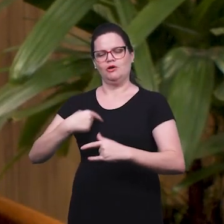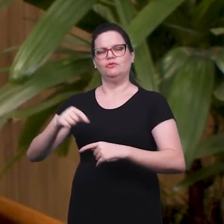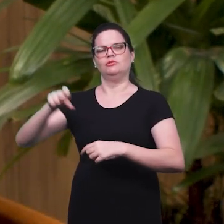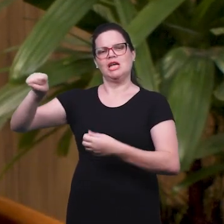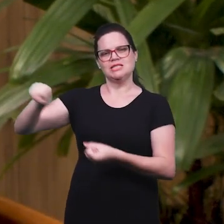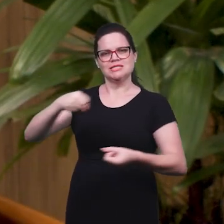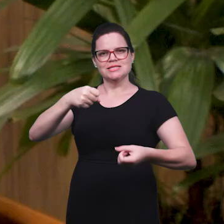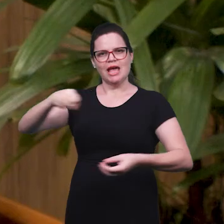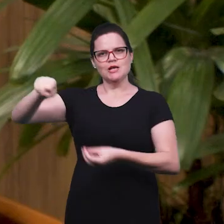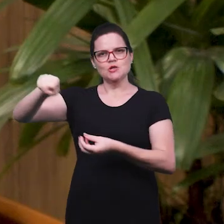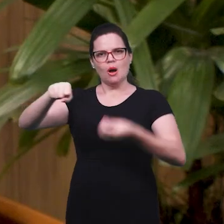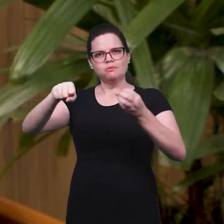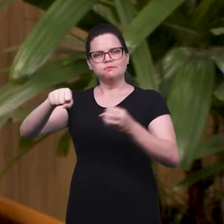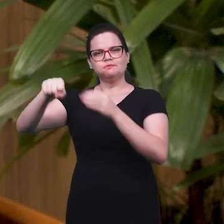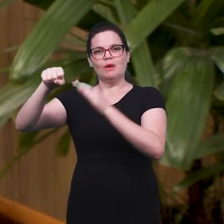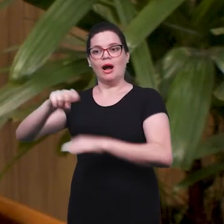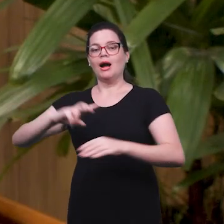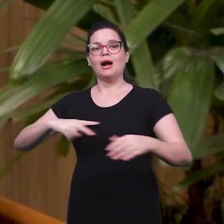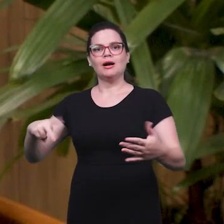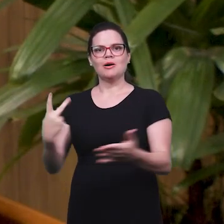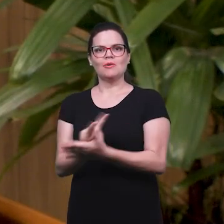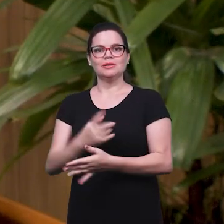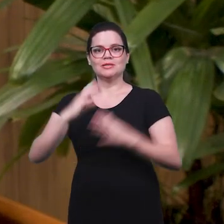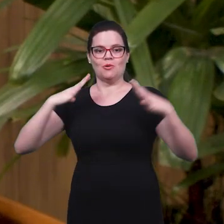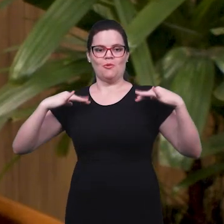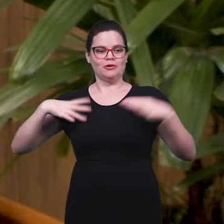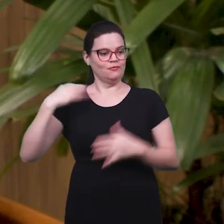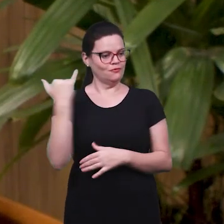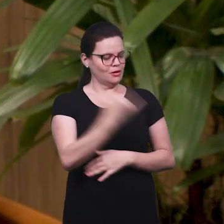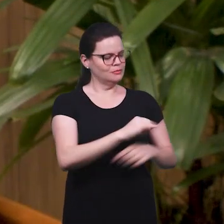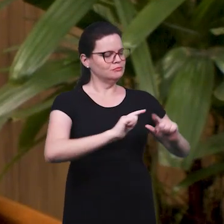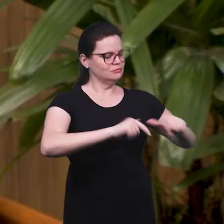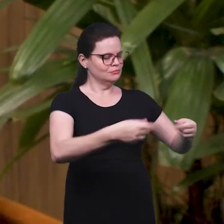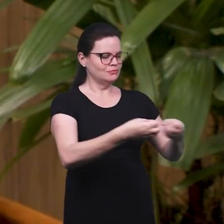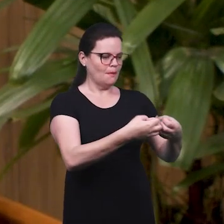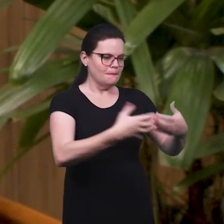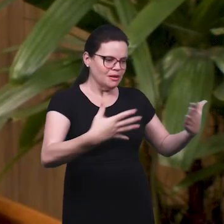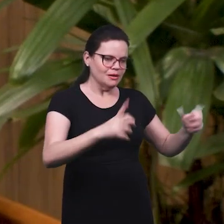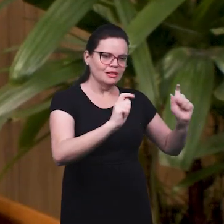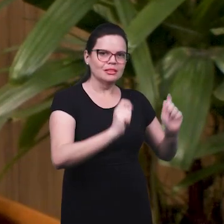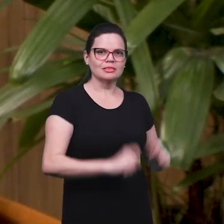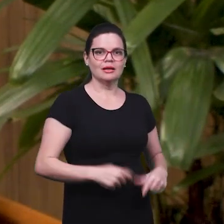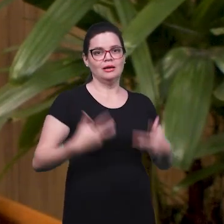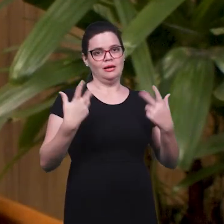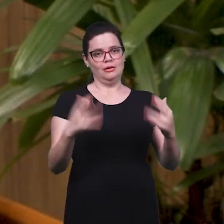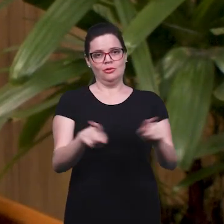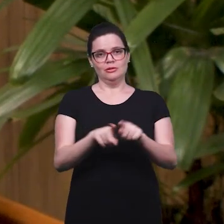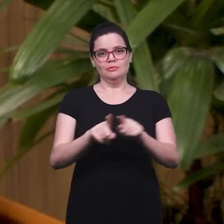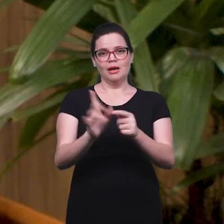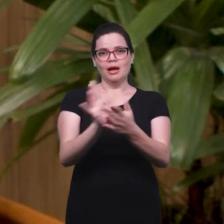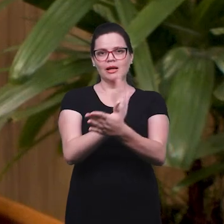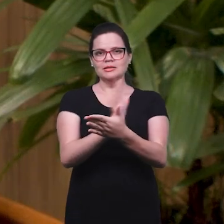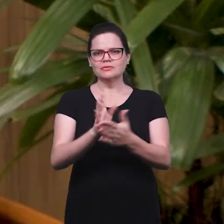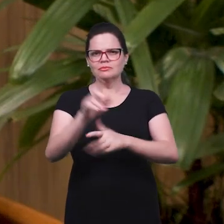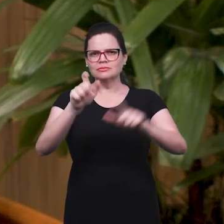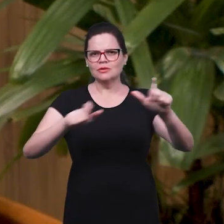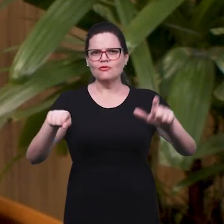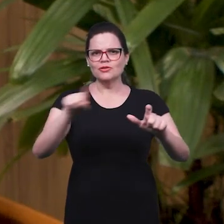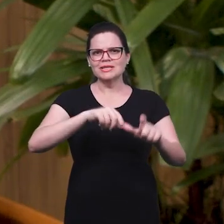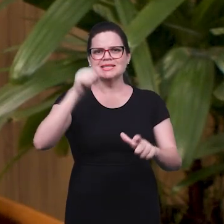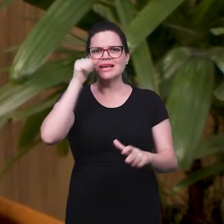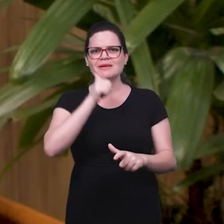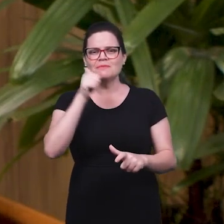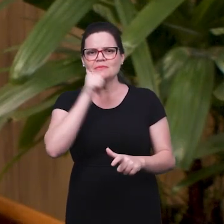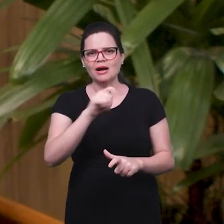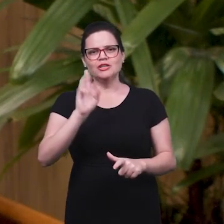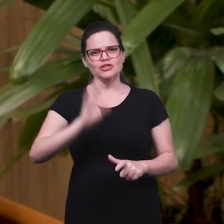pessoa idosa, o milagre do nascimento. Quantas irmãs que estão aqui conosco, participando desse programa, já viveu esse milagre, não